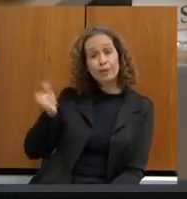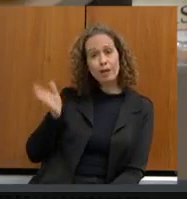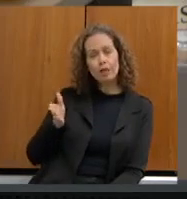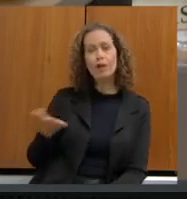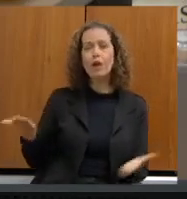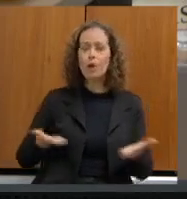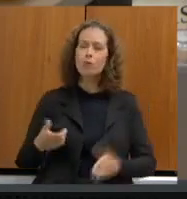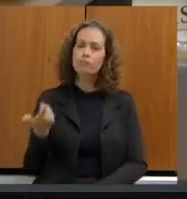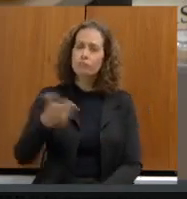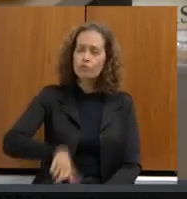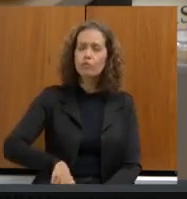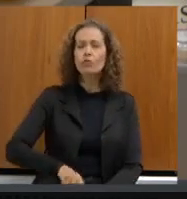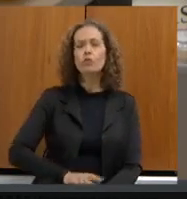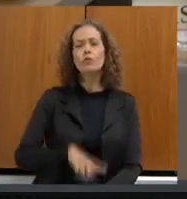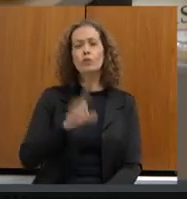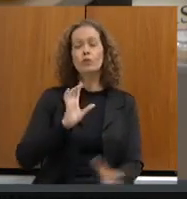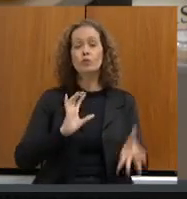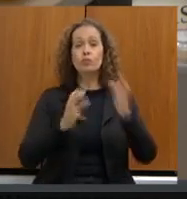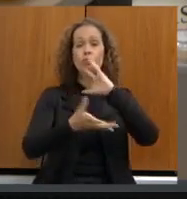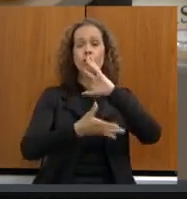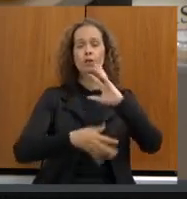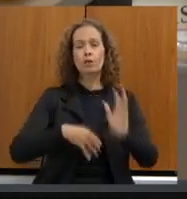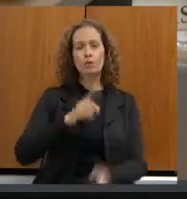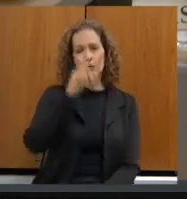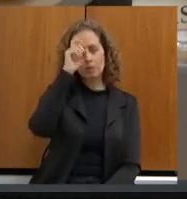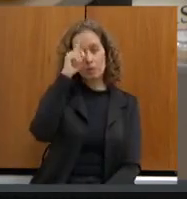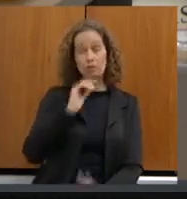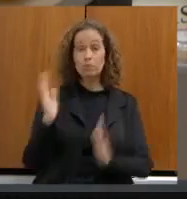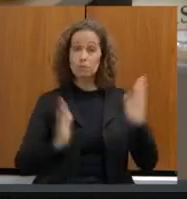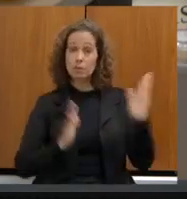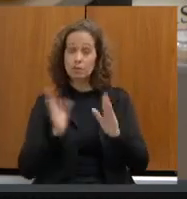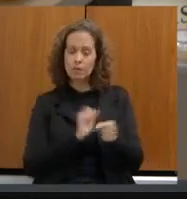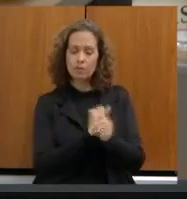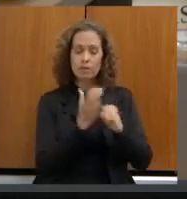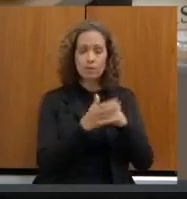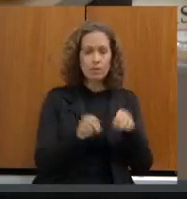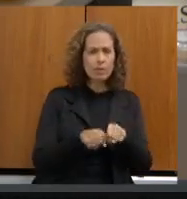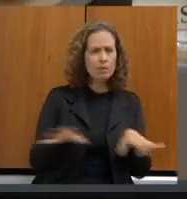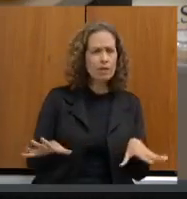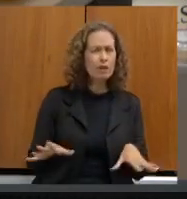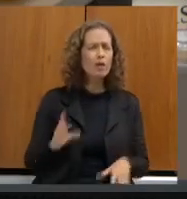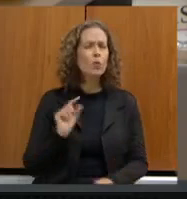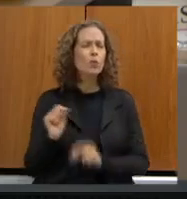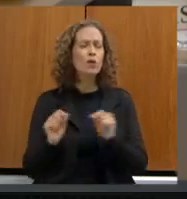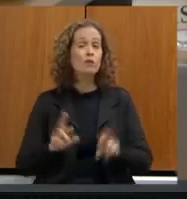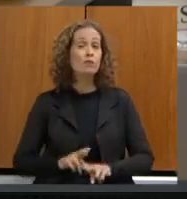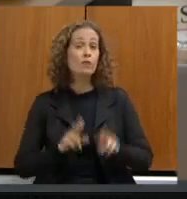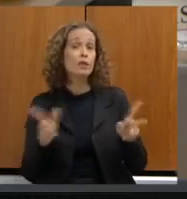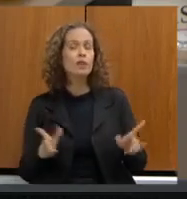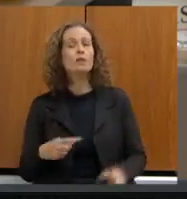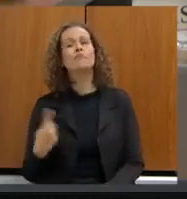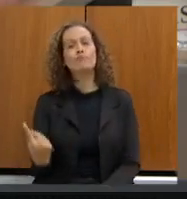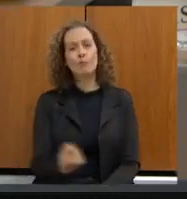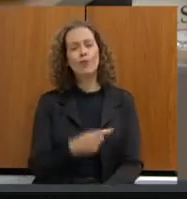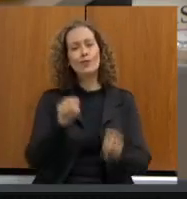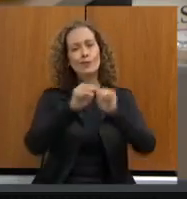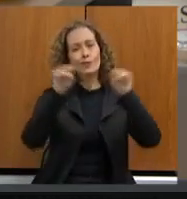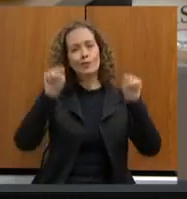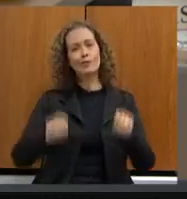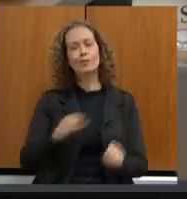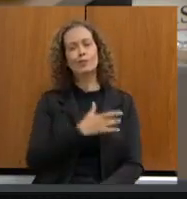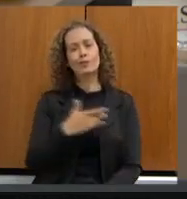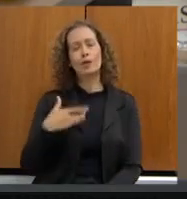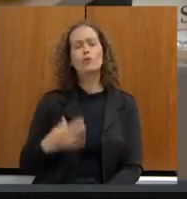tô nós precisamos ampliar porque nesse período dessa poderia o que fez a grande diferença para nós foi o nosso sistema de sal é a